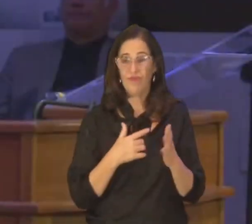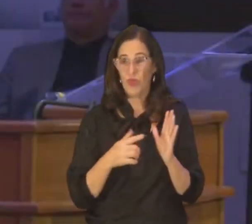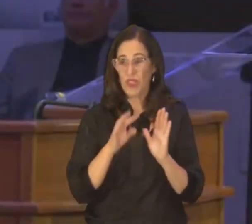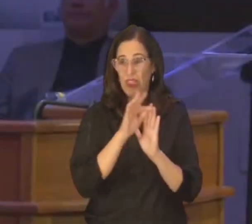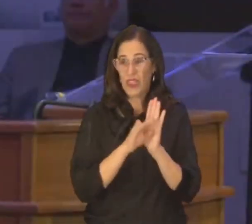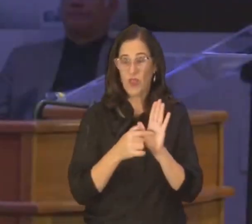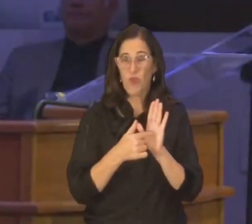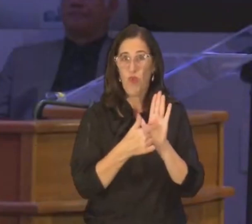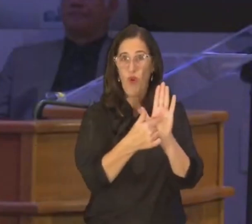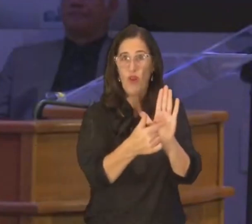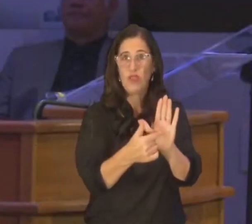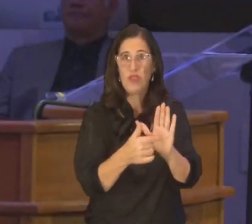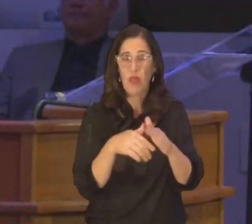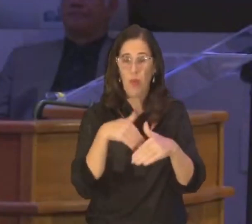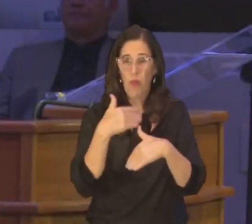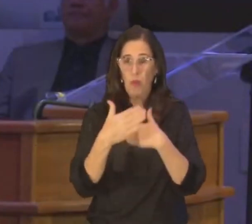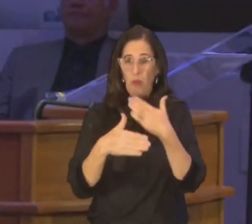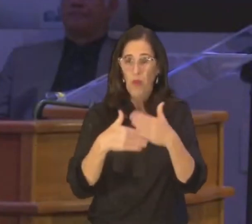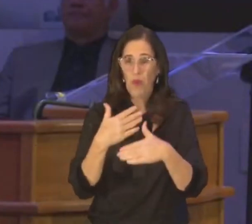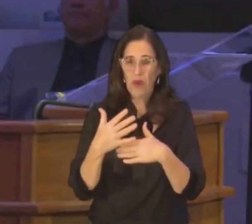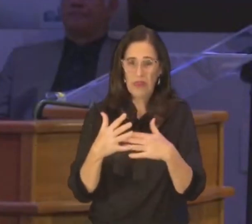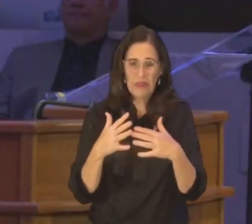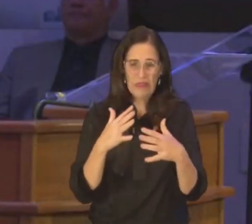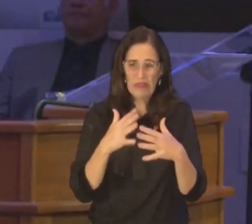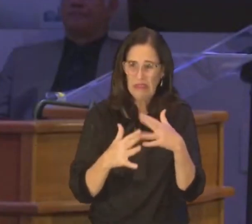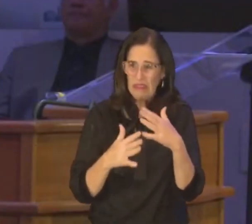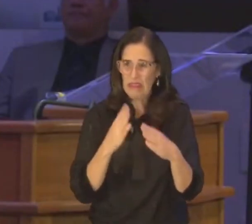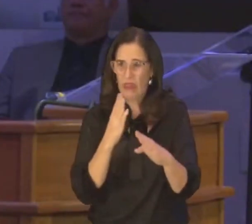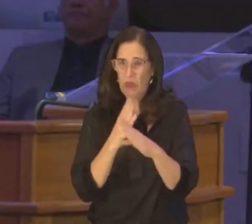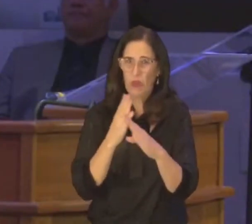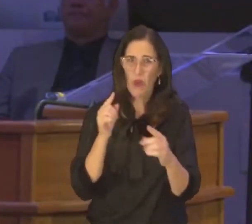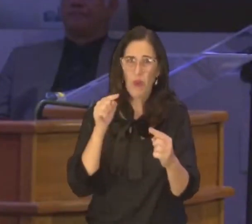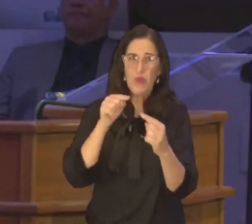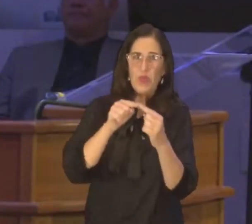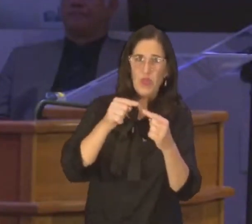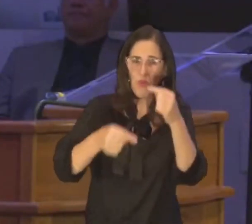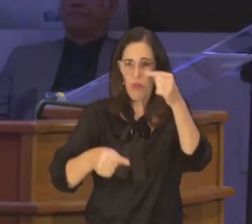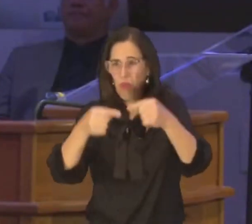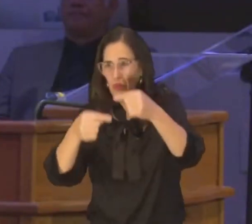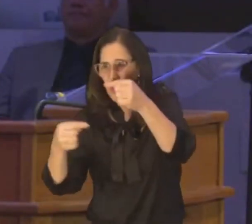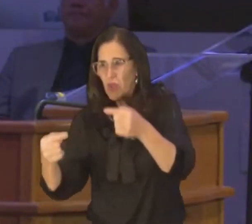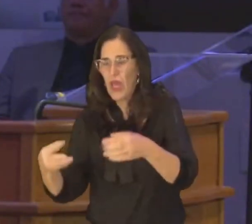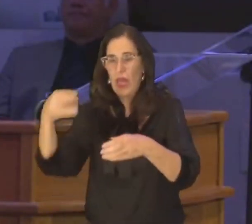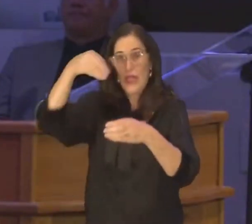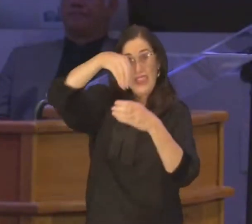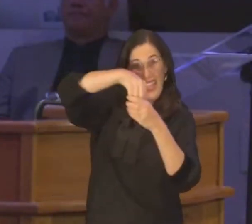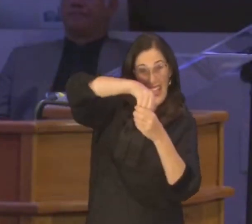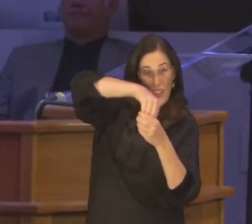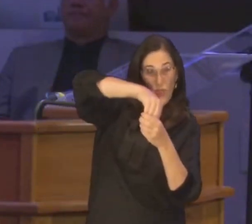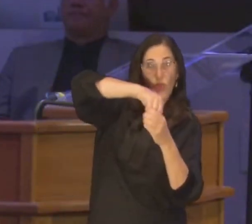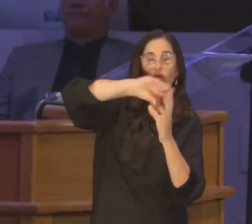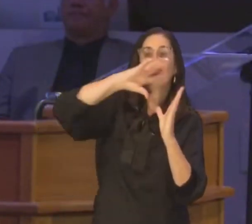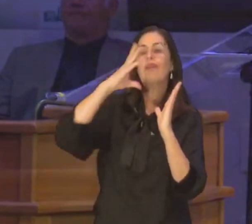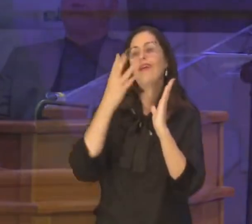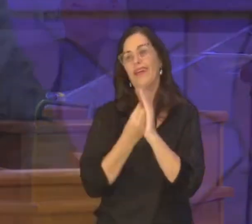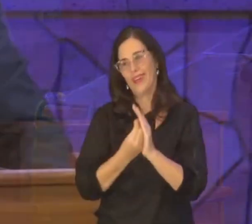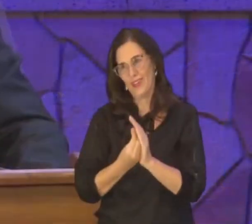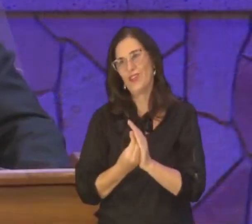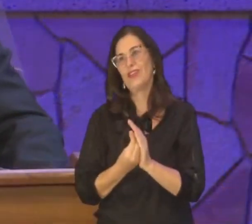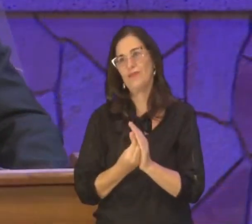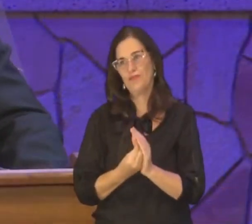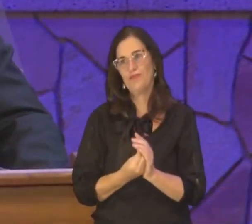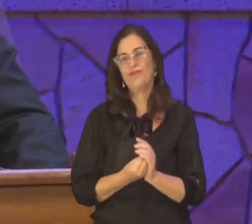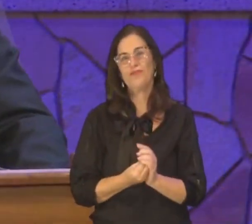mostra, nesse processo de desencontro de objetivos dentro da própria igreja.